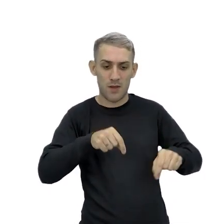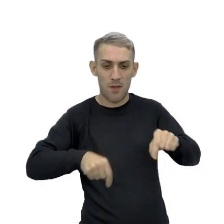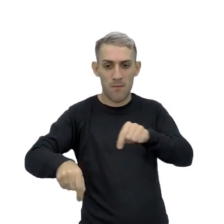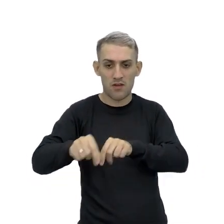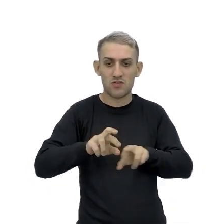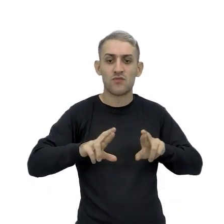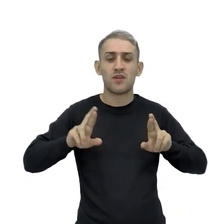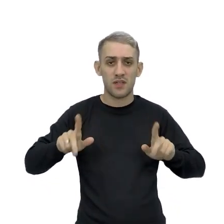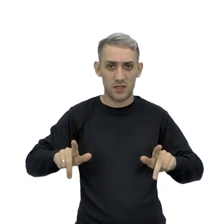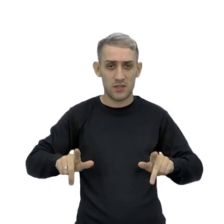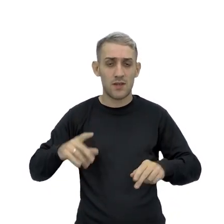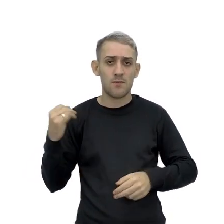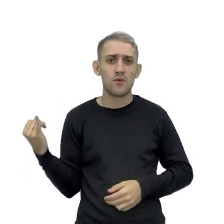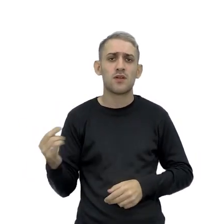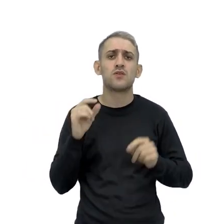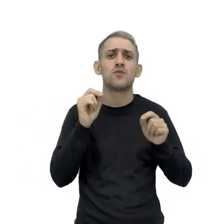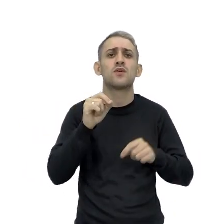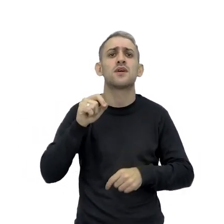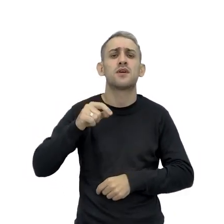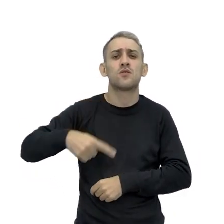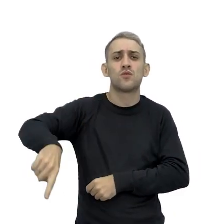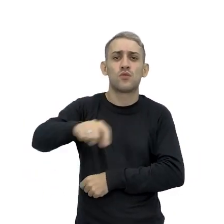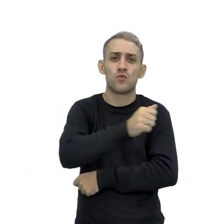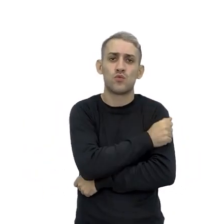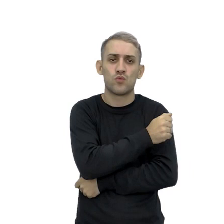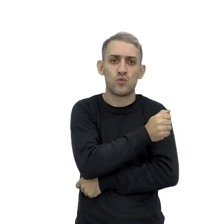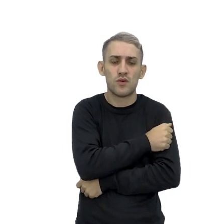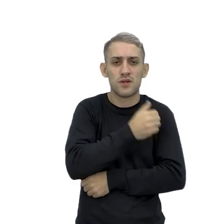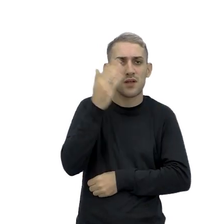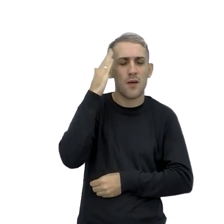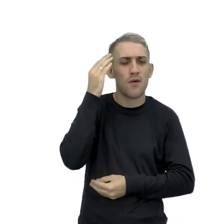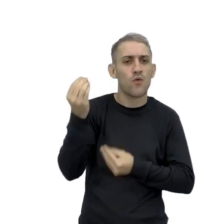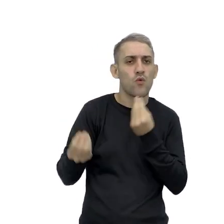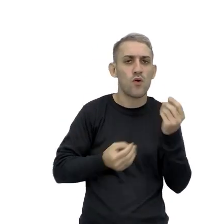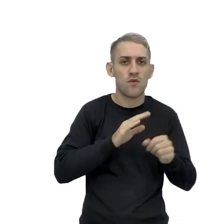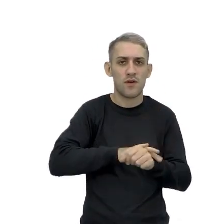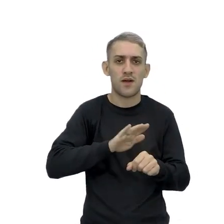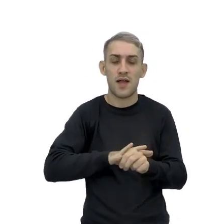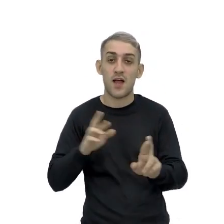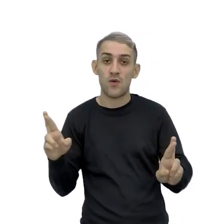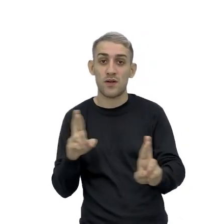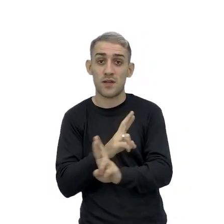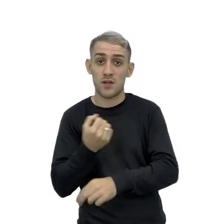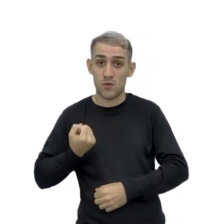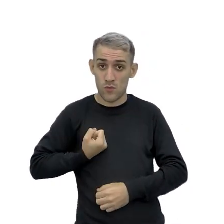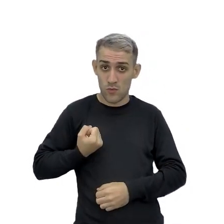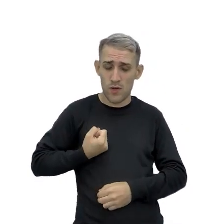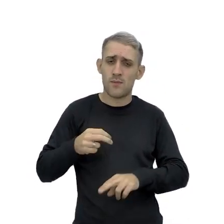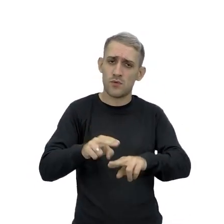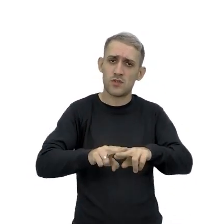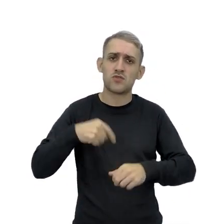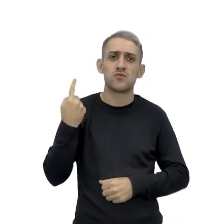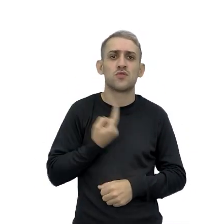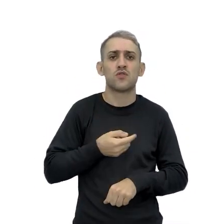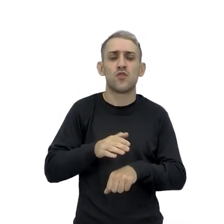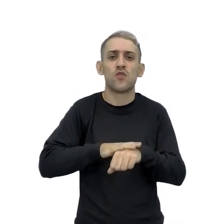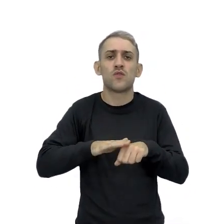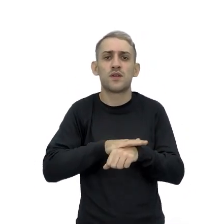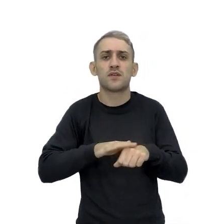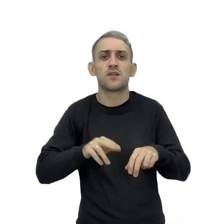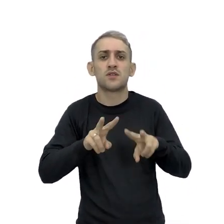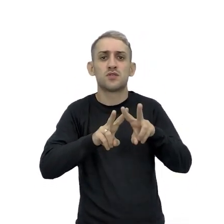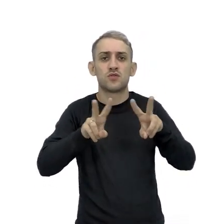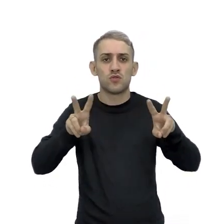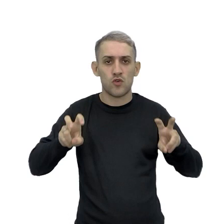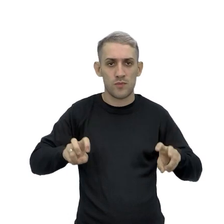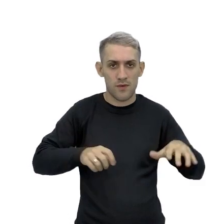E aí é importante para que o estudante vá estabelecendo essas relações numéricas, por isso nós falamos, inclusive, do